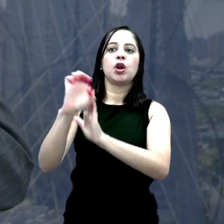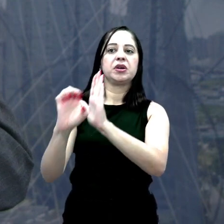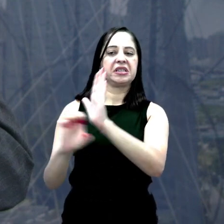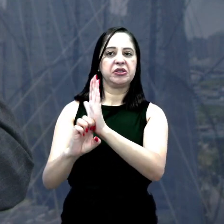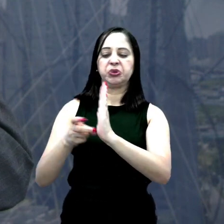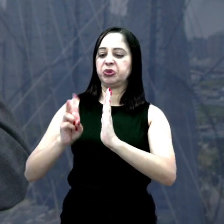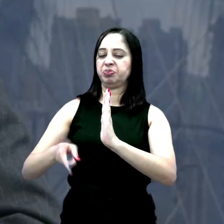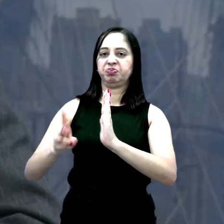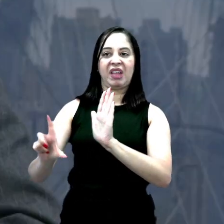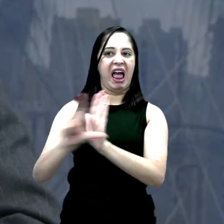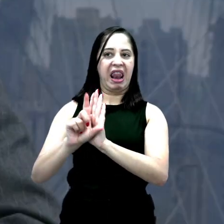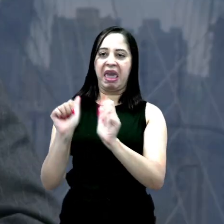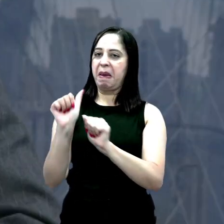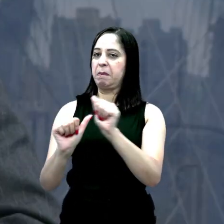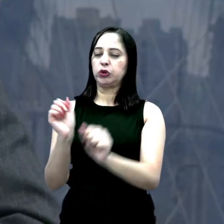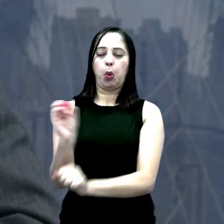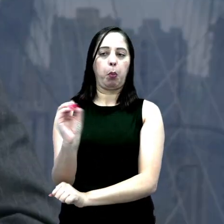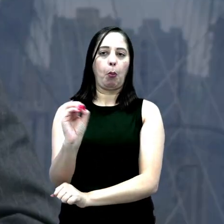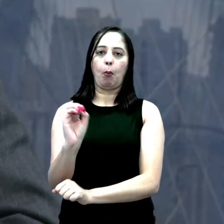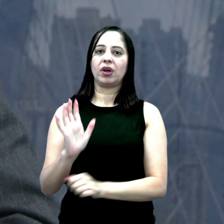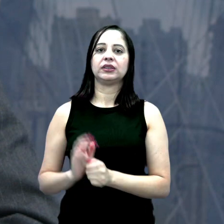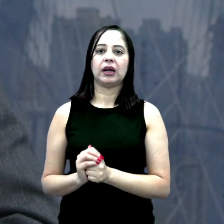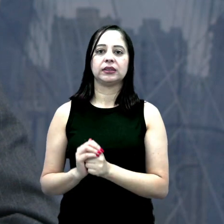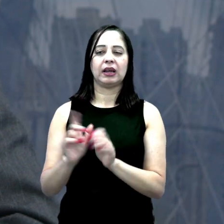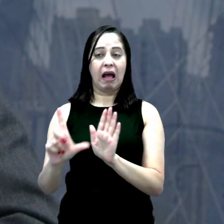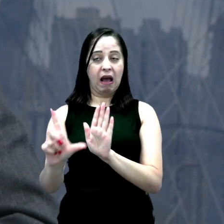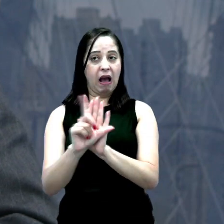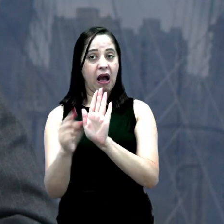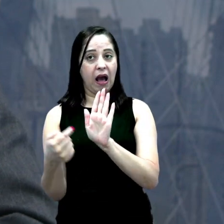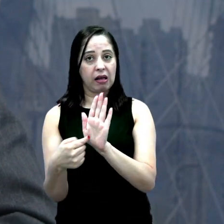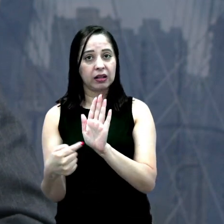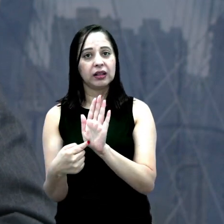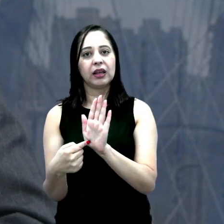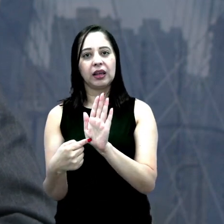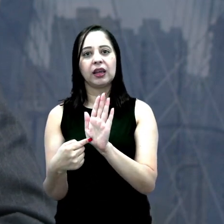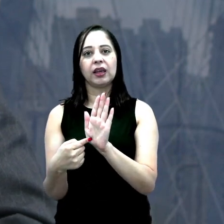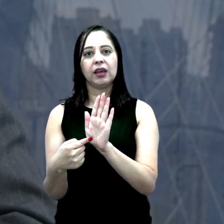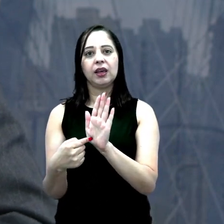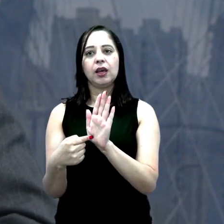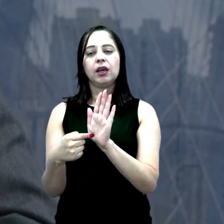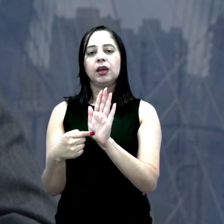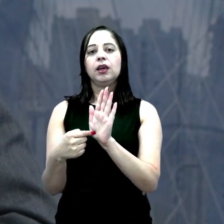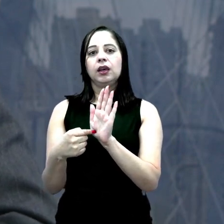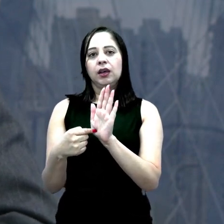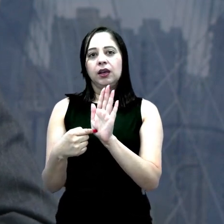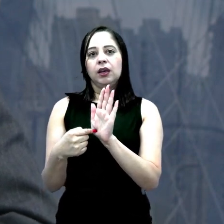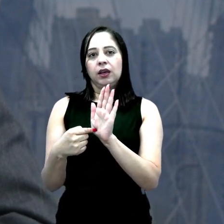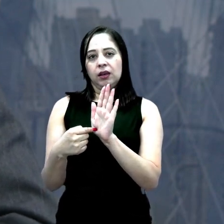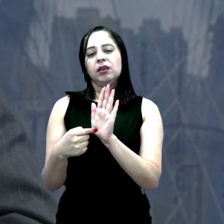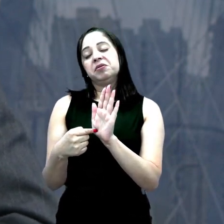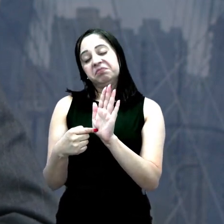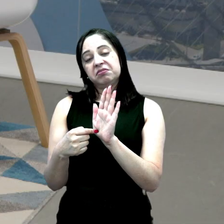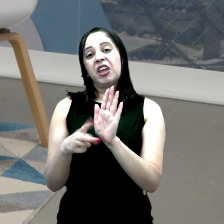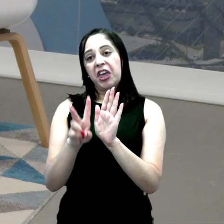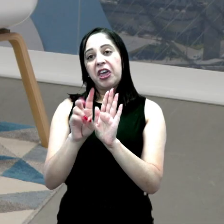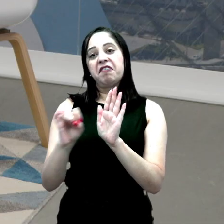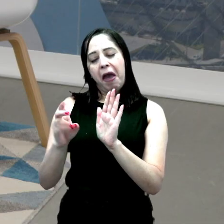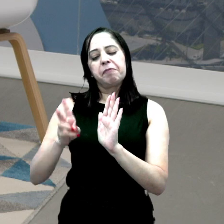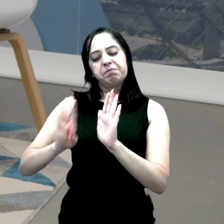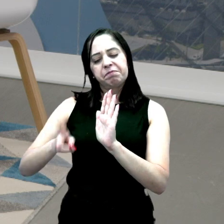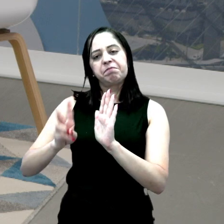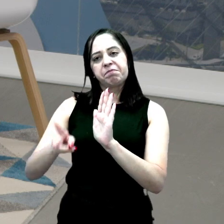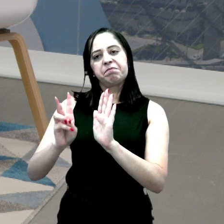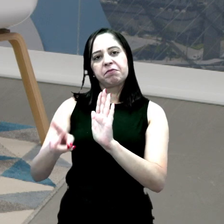sofreu alterações. E assim, é uma legislação que tende a cada vez ser